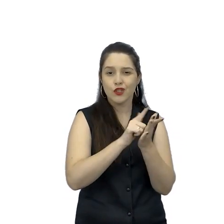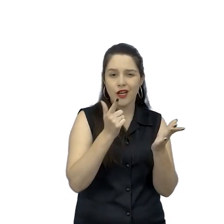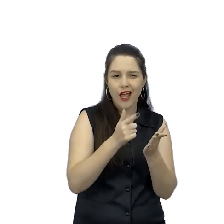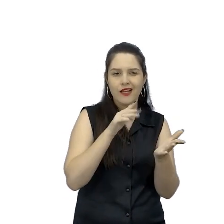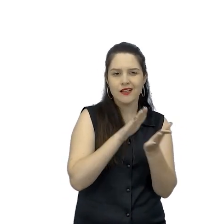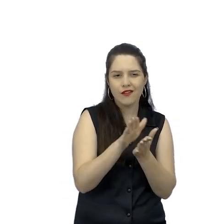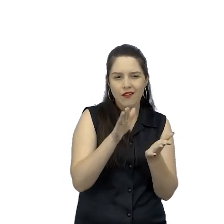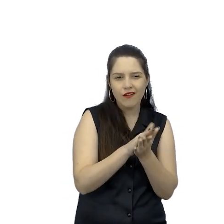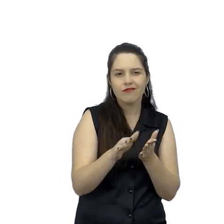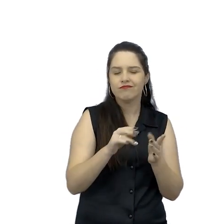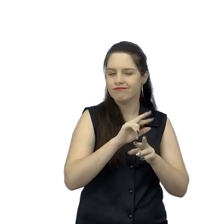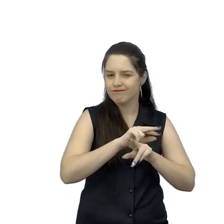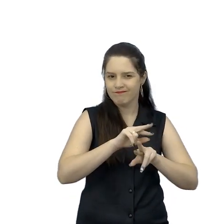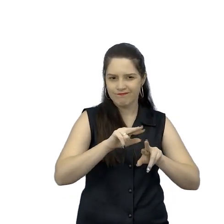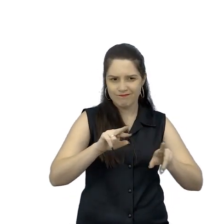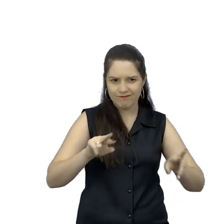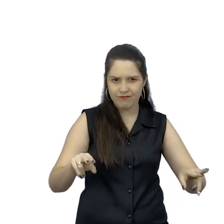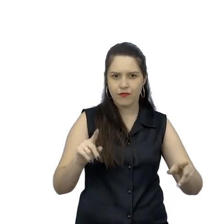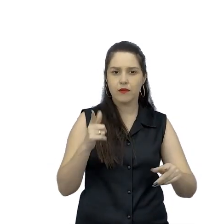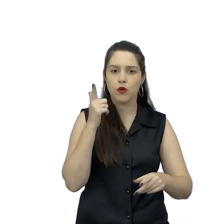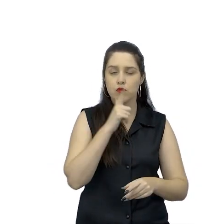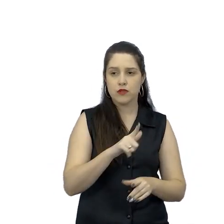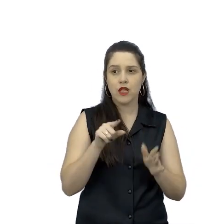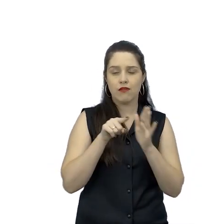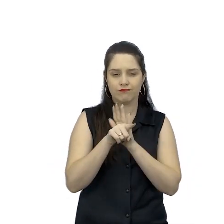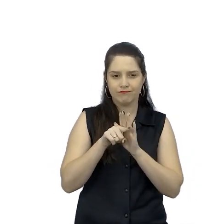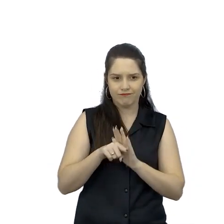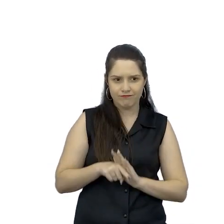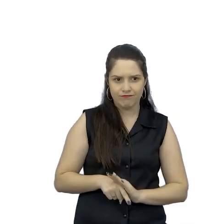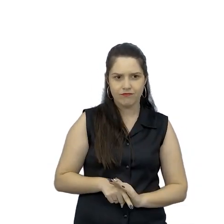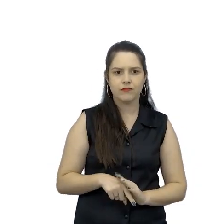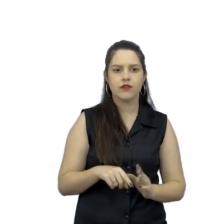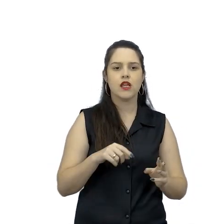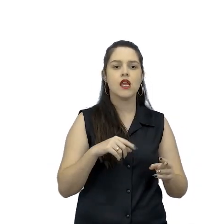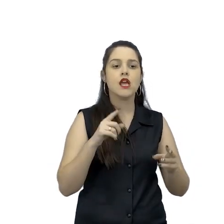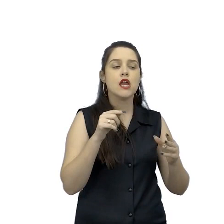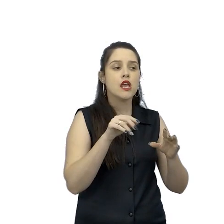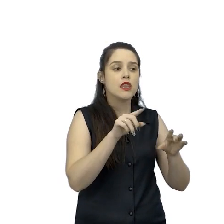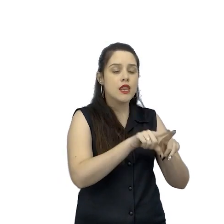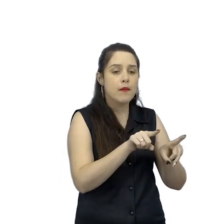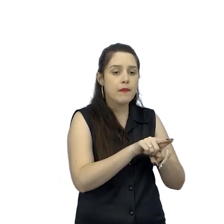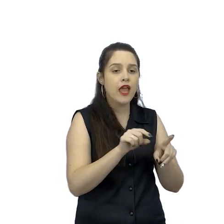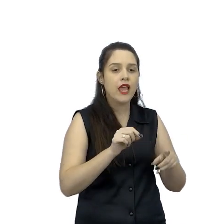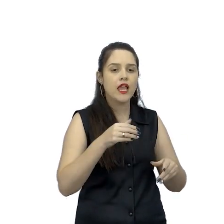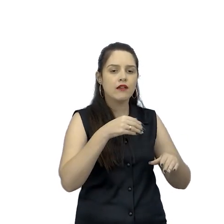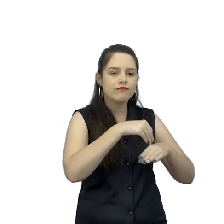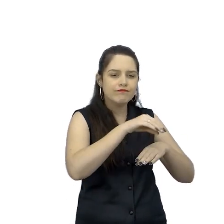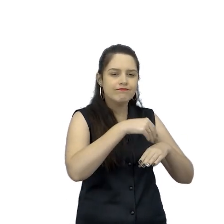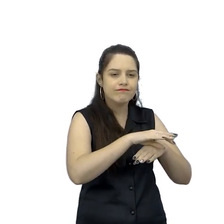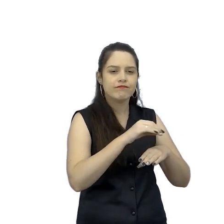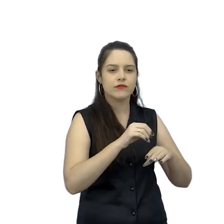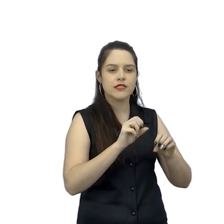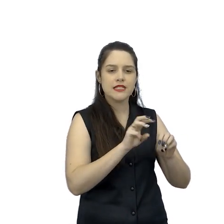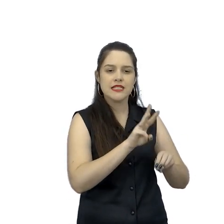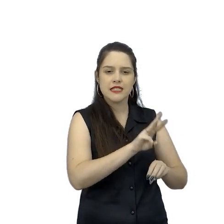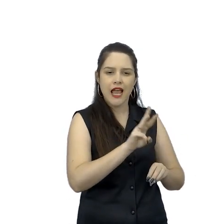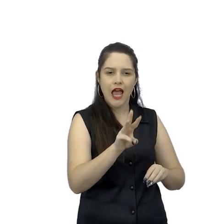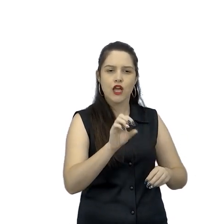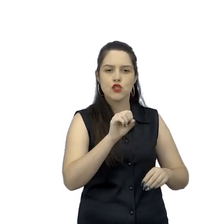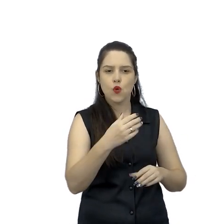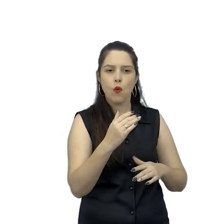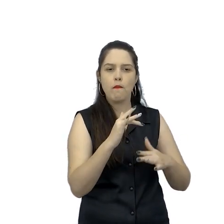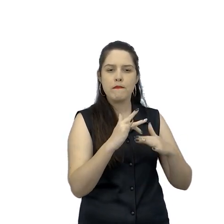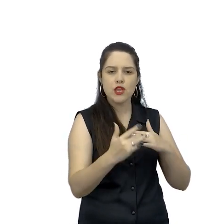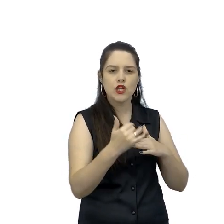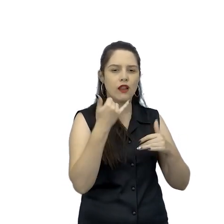revistas impressas e etc., para realizar as pesquisas, indicar fontes, sites ou mídias eletrônicas